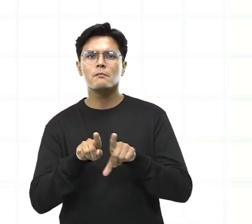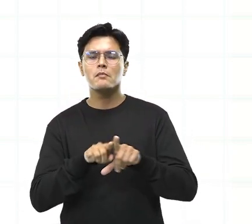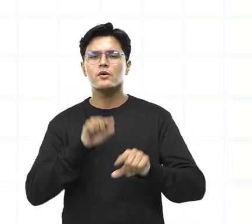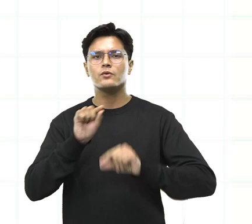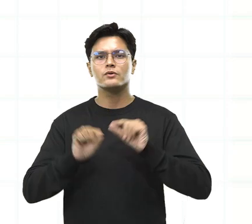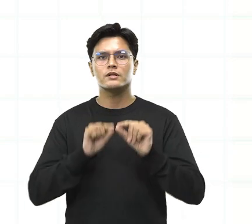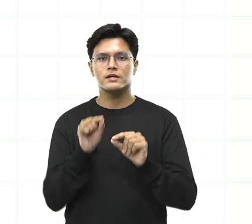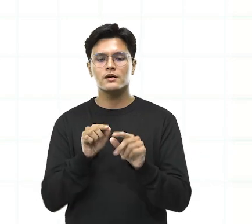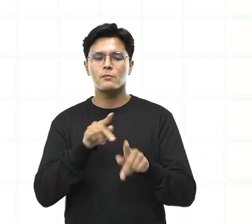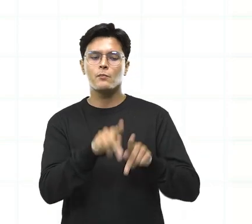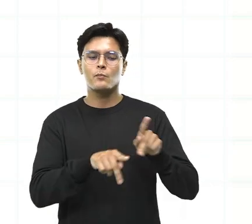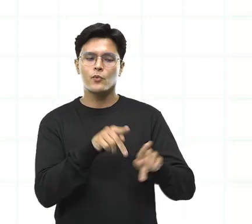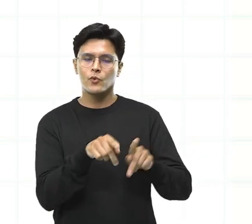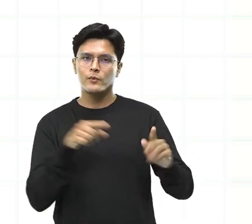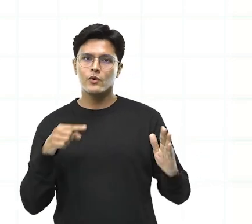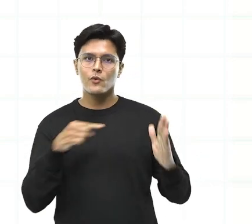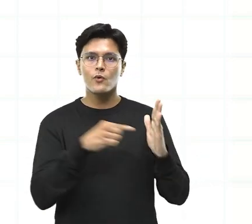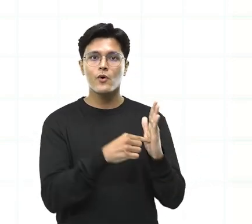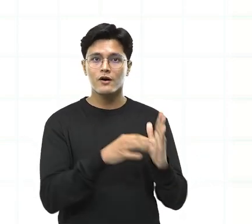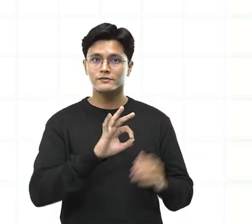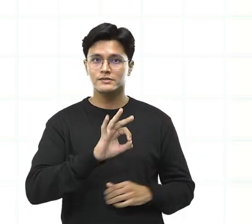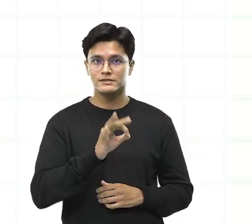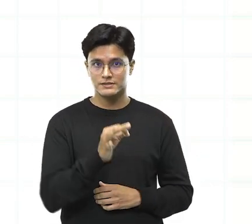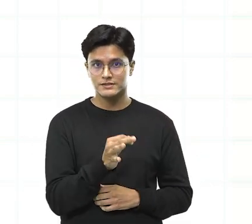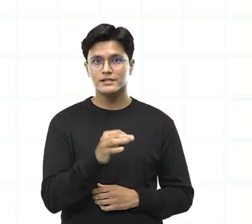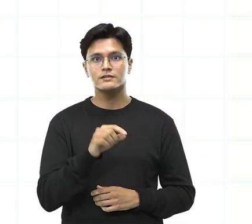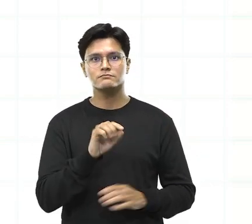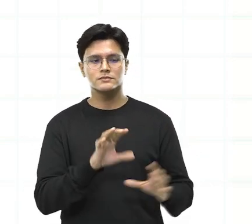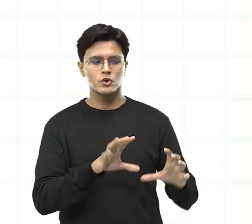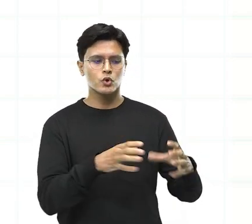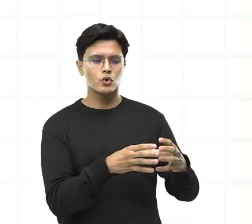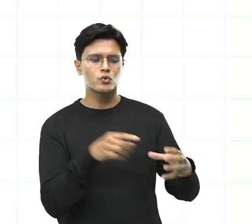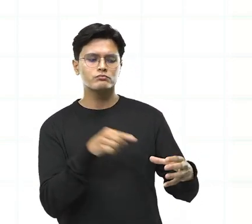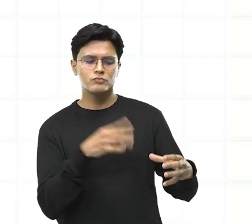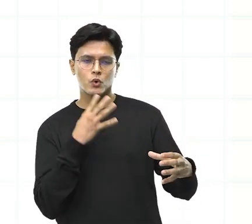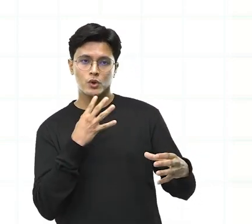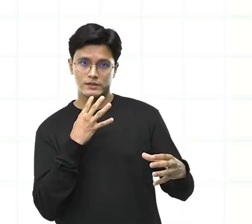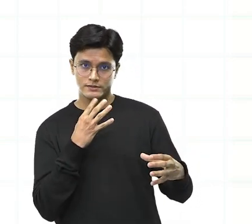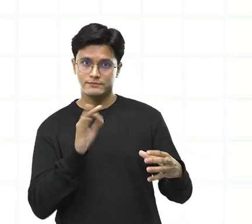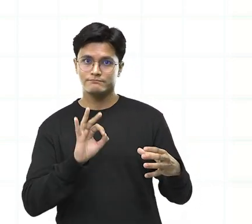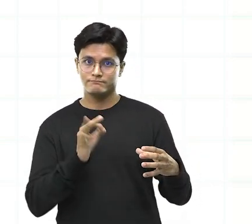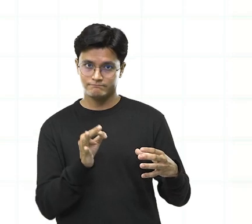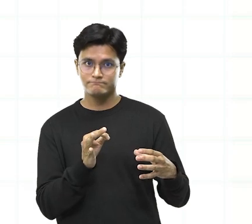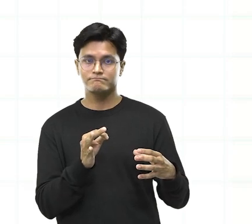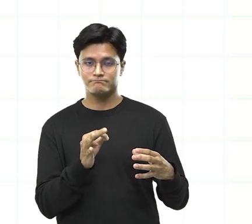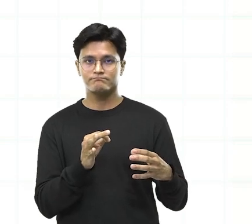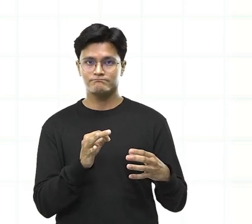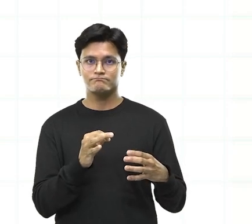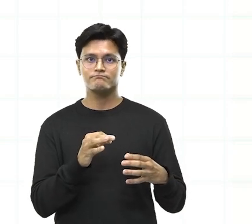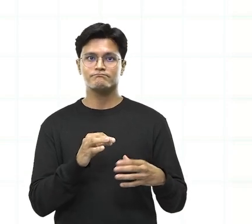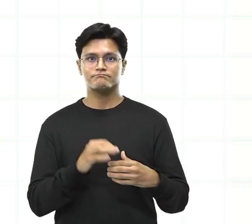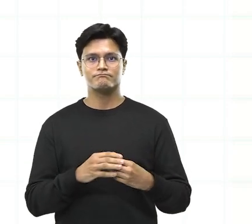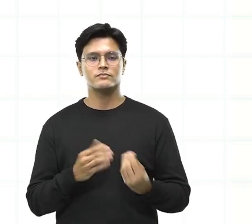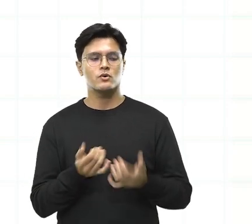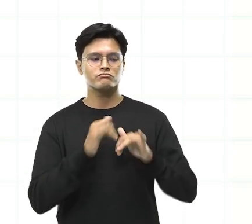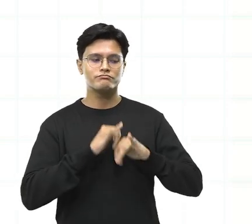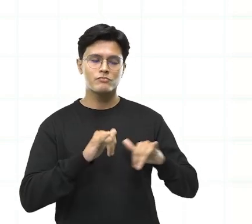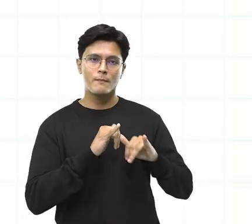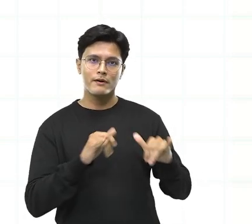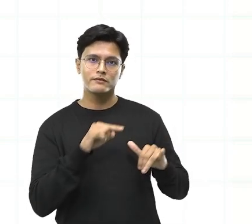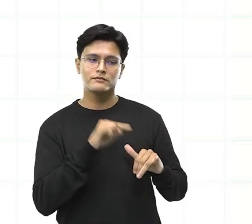propaganda, né? Observar essa esfera social que eu vou trabalhar determinada